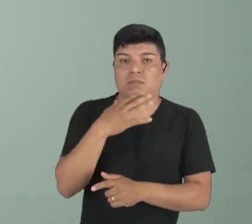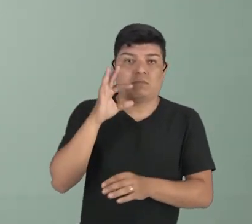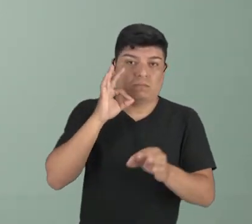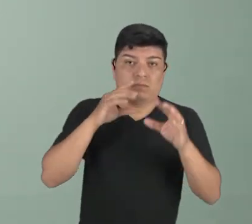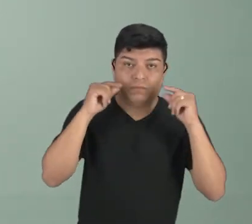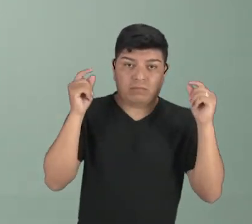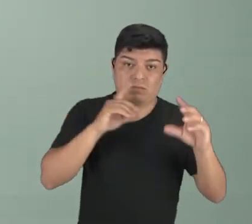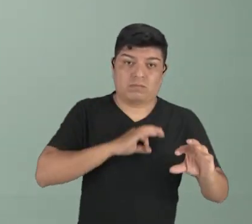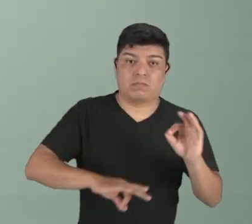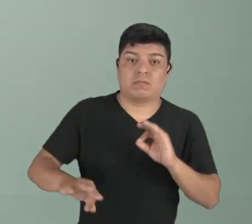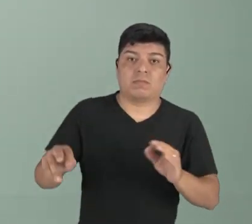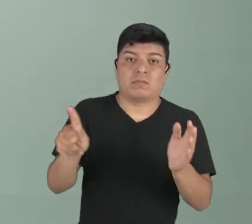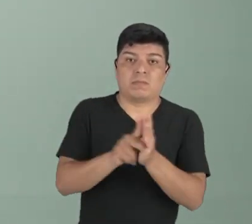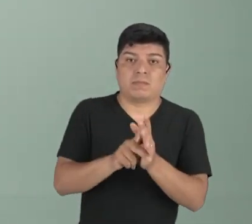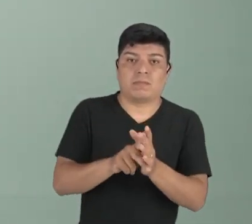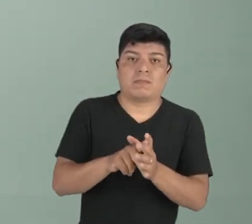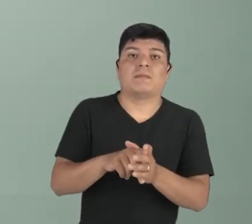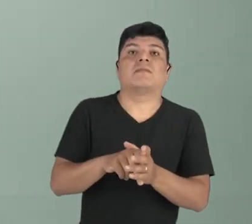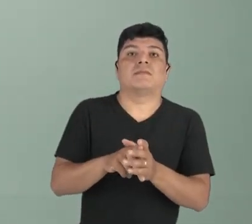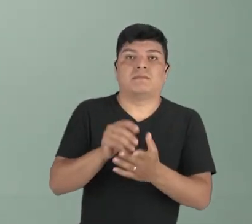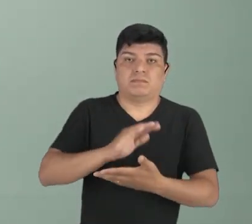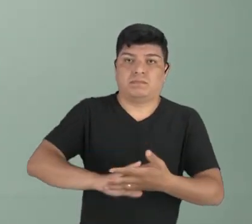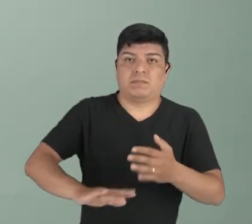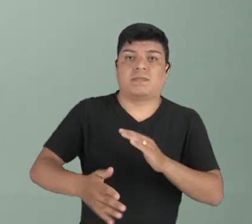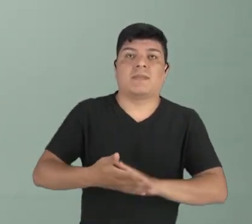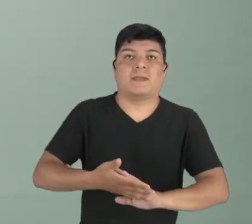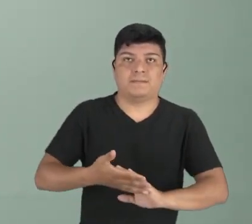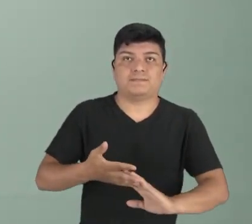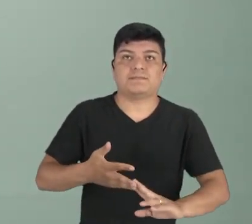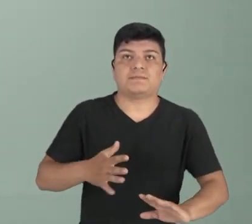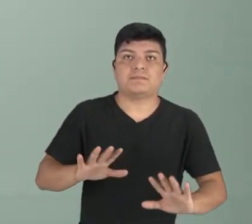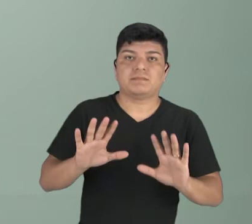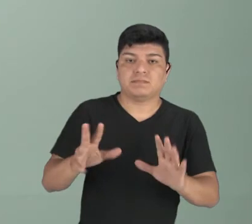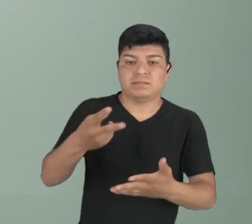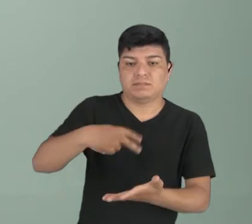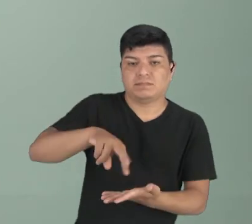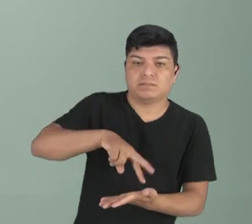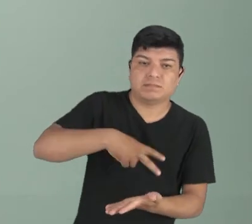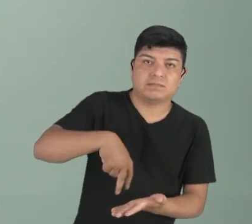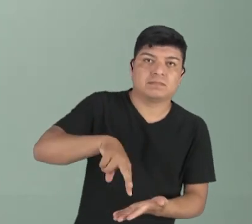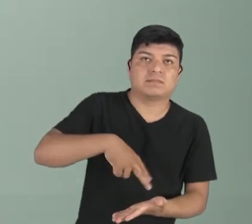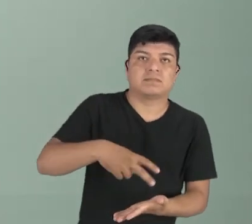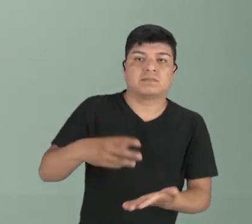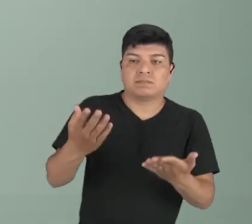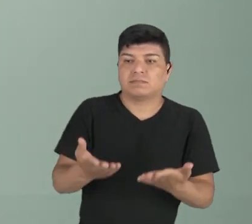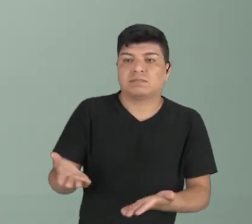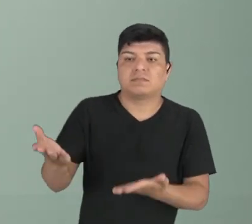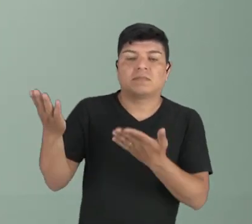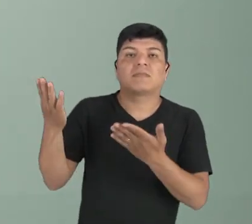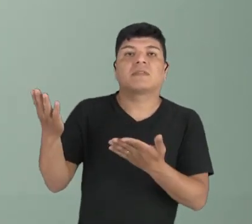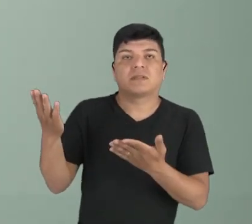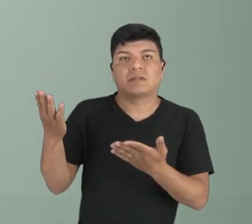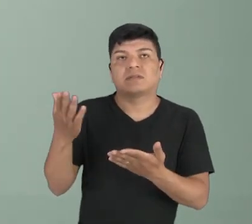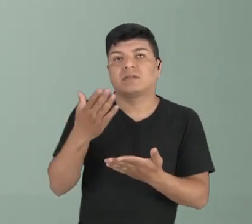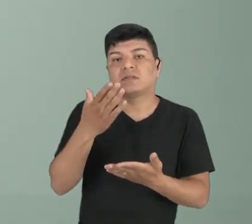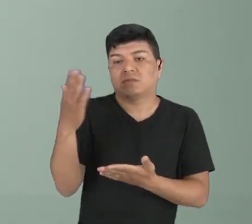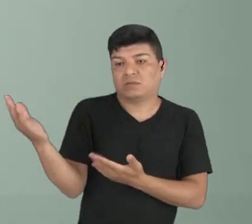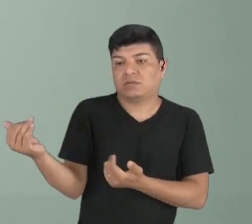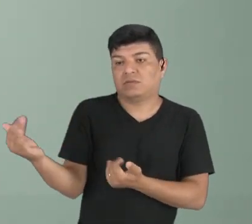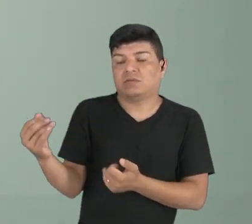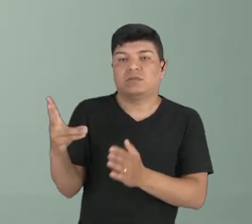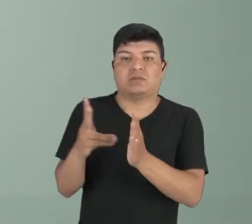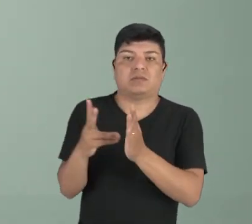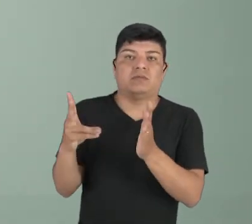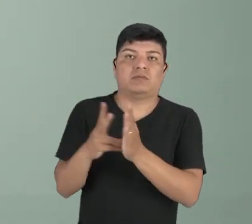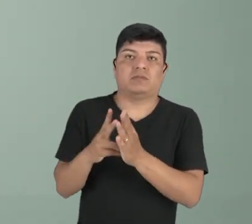acreditem, com as próprias mãos, tá? E daí essa dança é em homenagem a esse jovem índio.